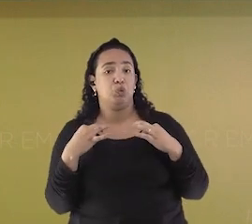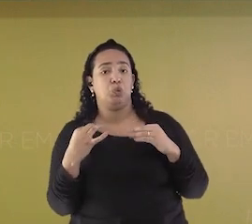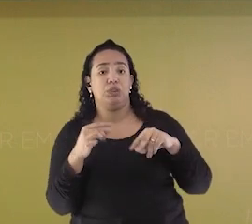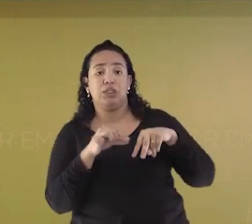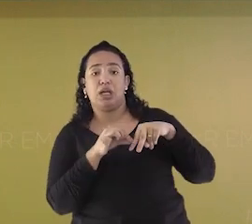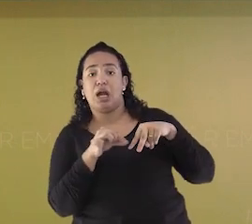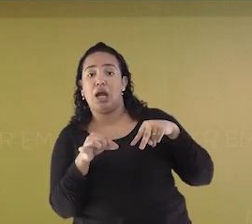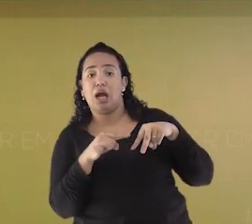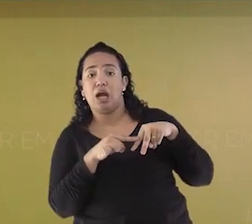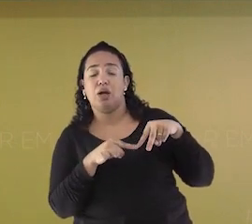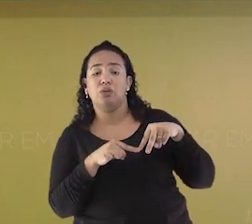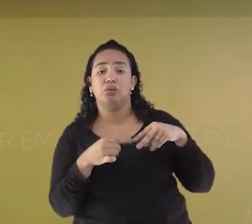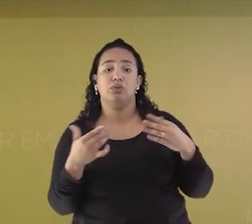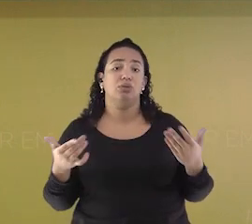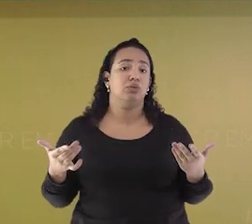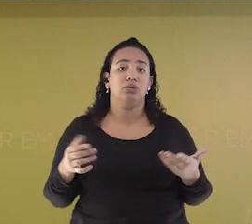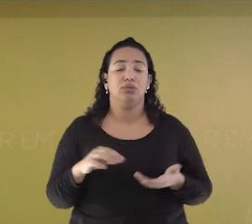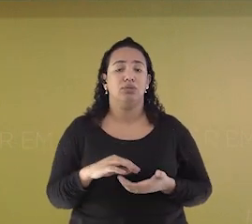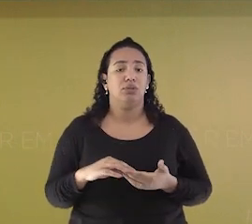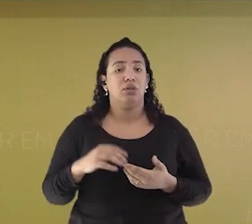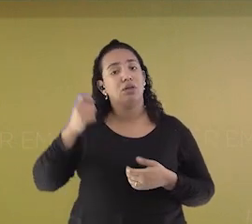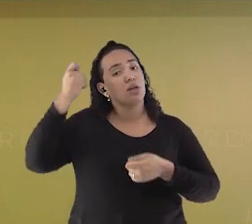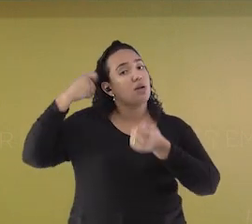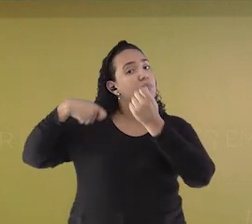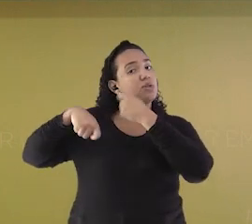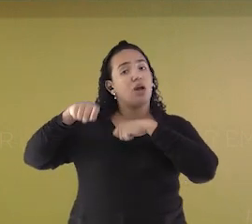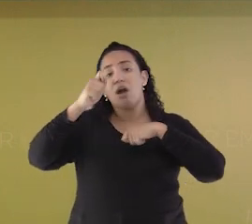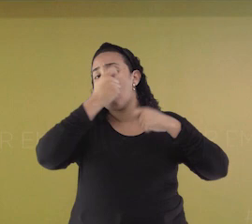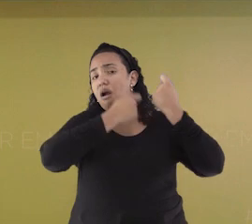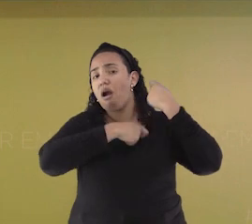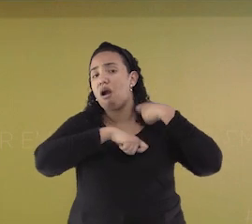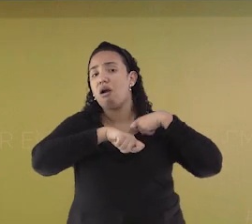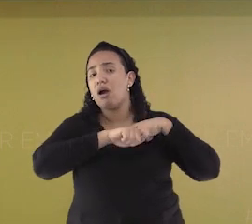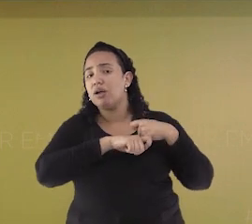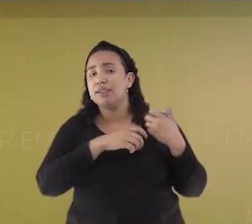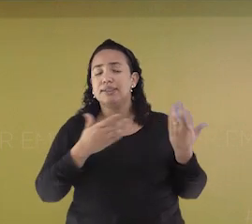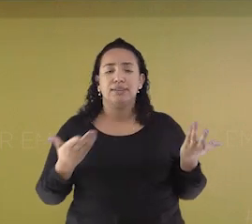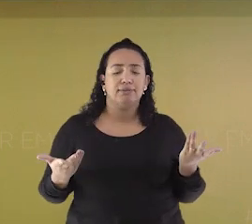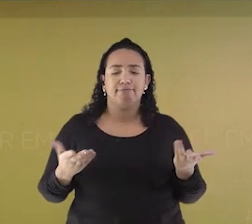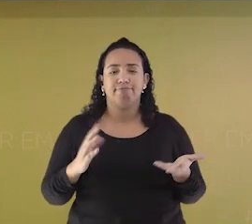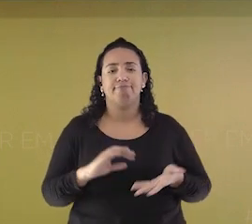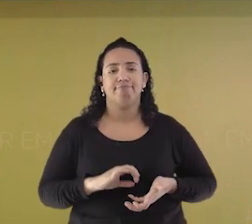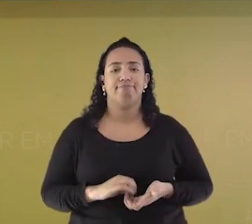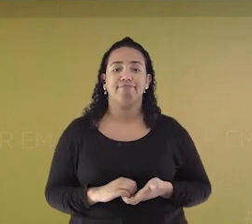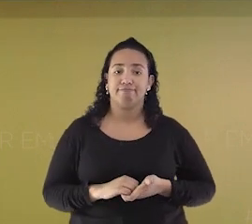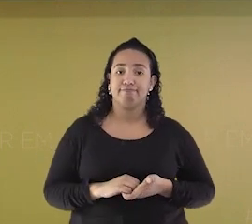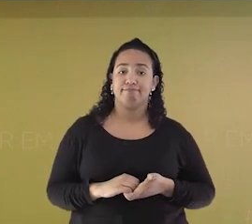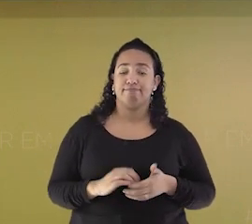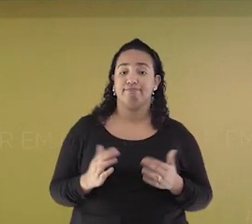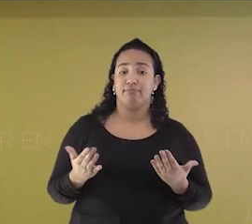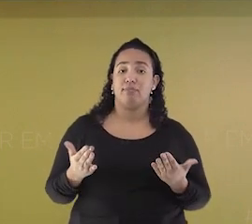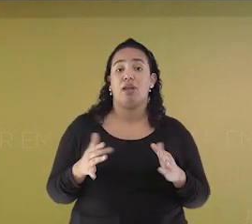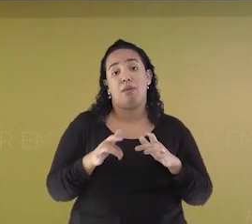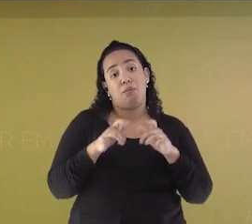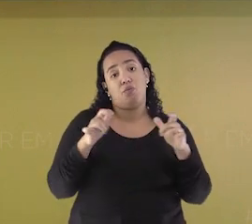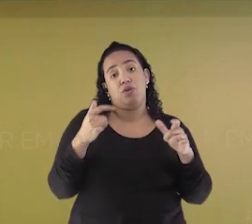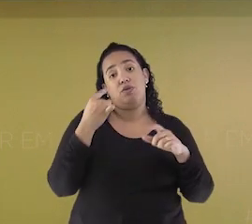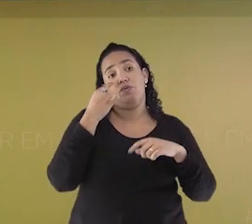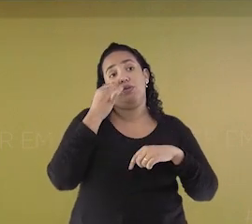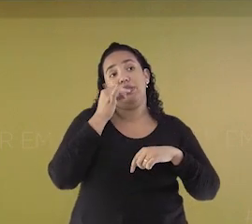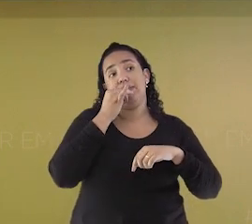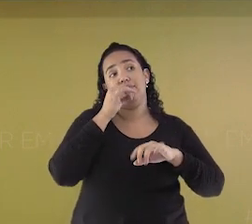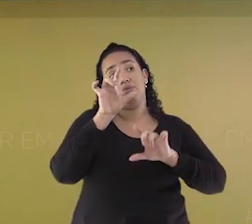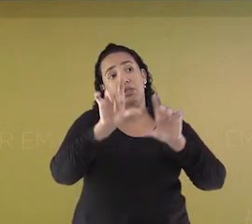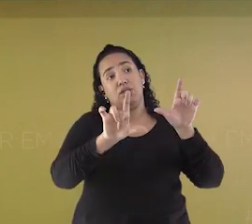ou blusa que você gosta, o penteado que você costuma usar. Muitos de nós vimos alguma